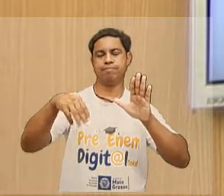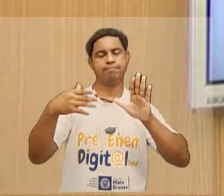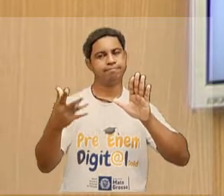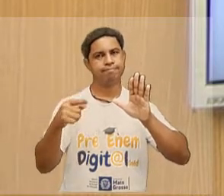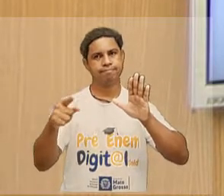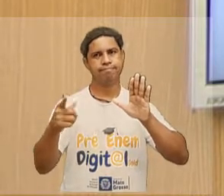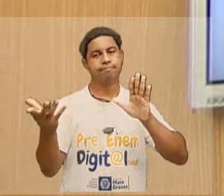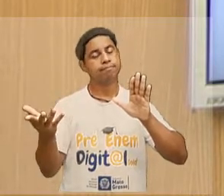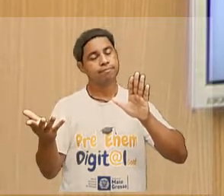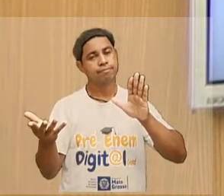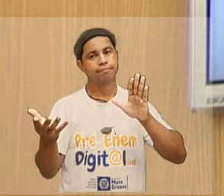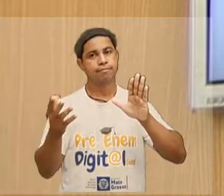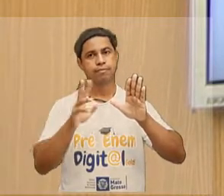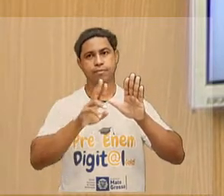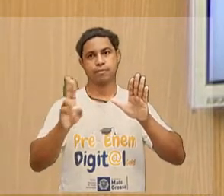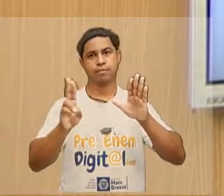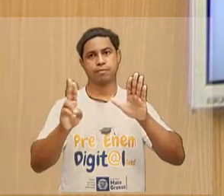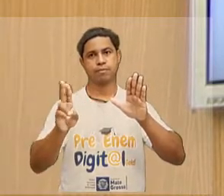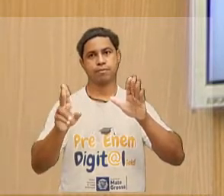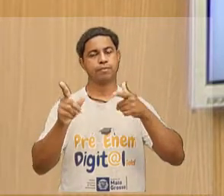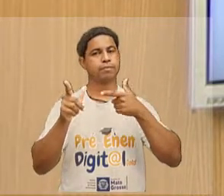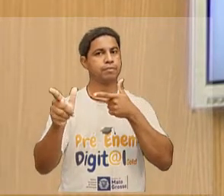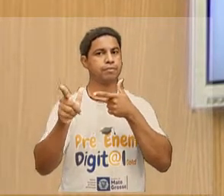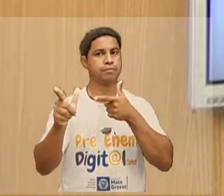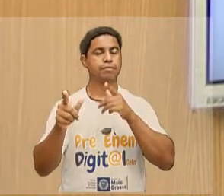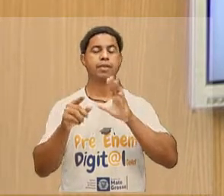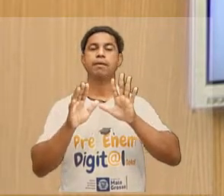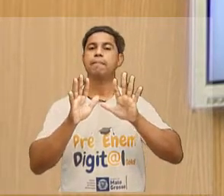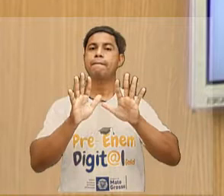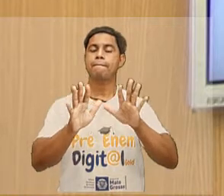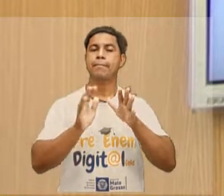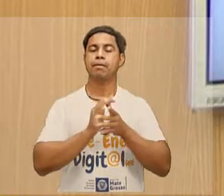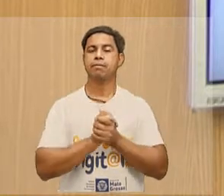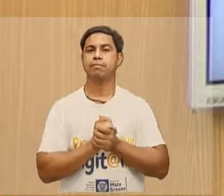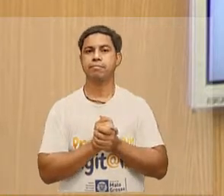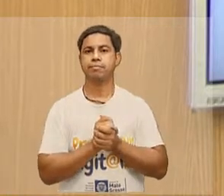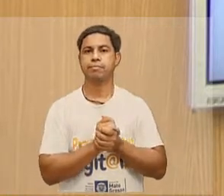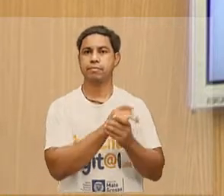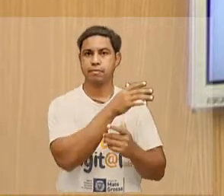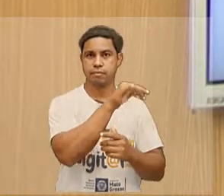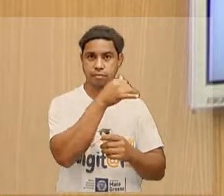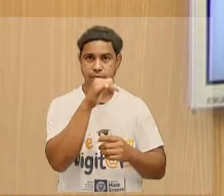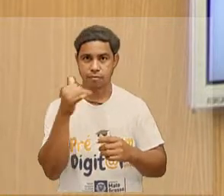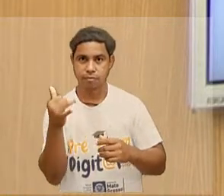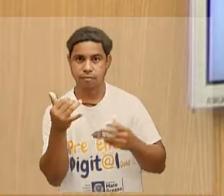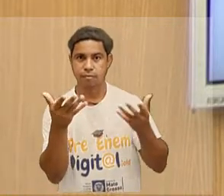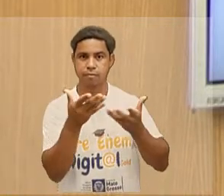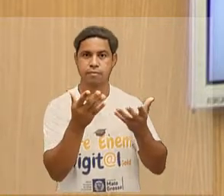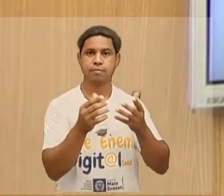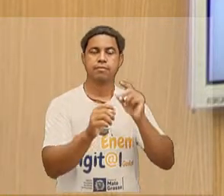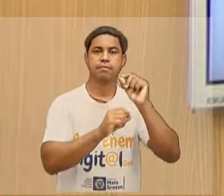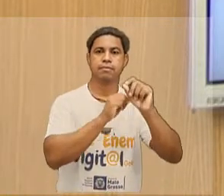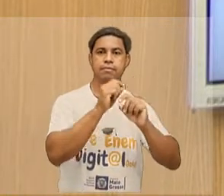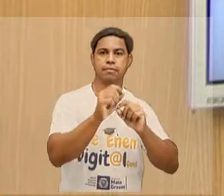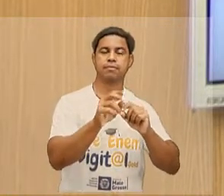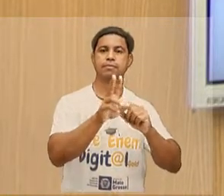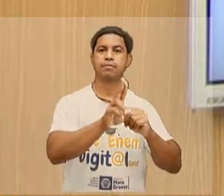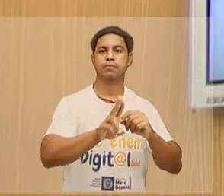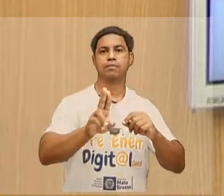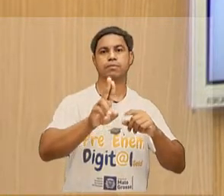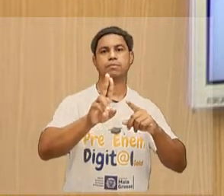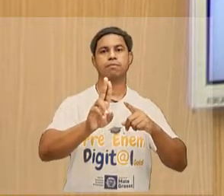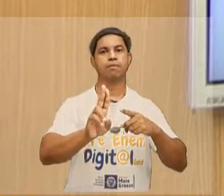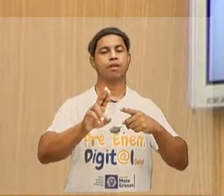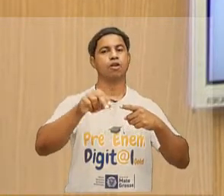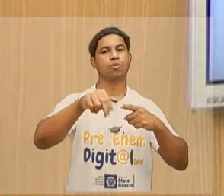dele, mas na resistência elétrica eu utilizo uma unidade que é uma letra grega